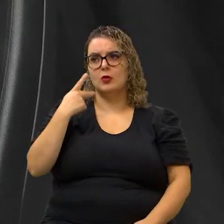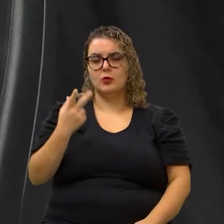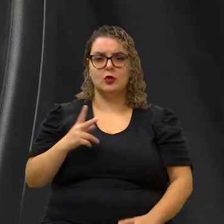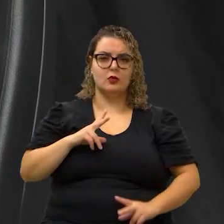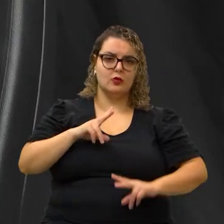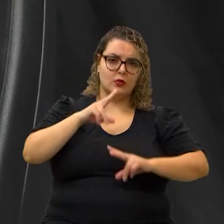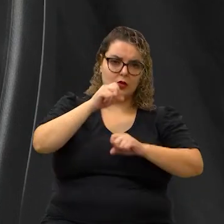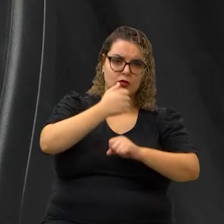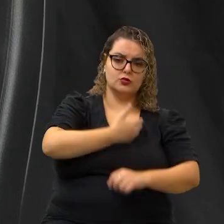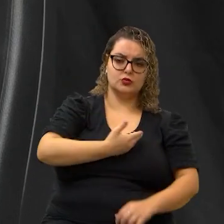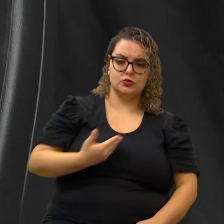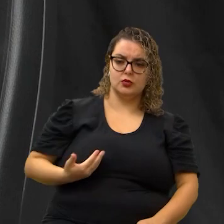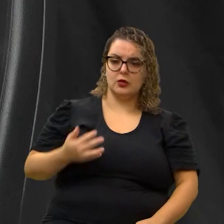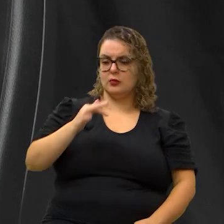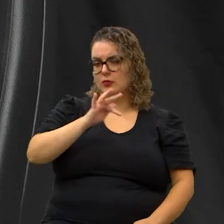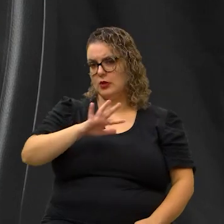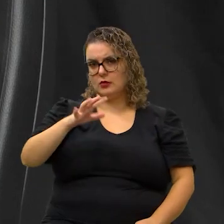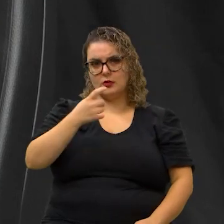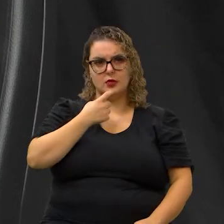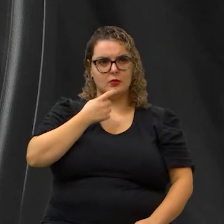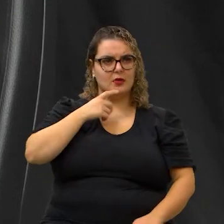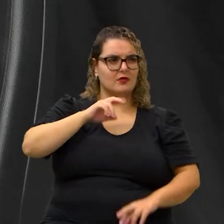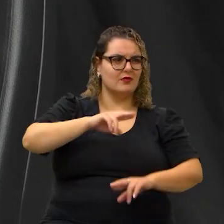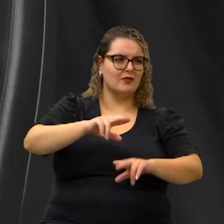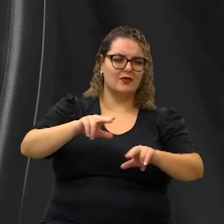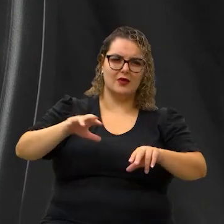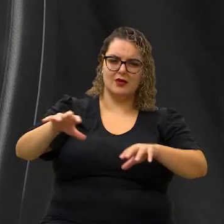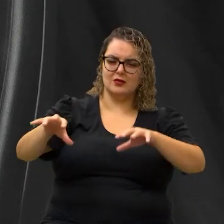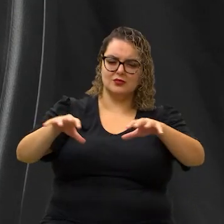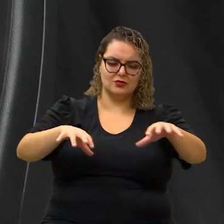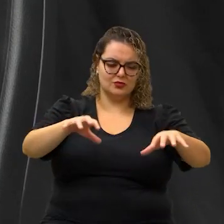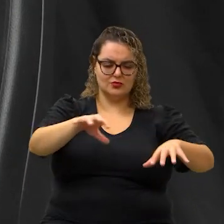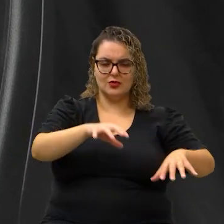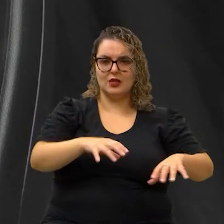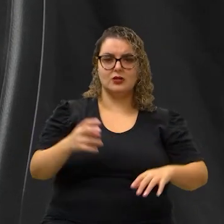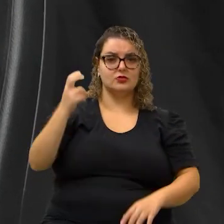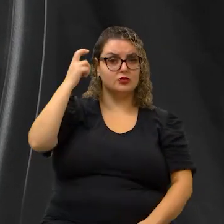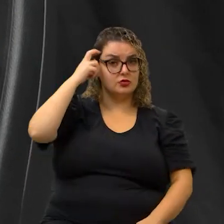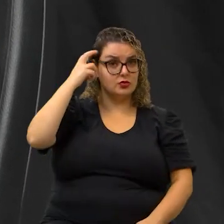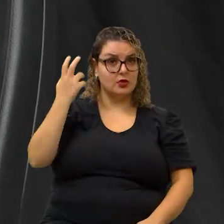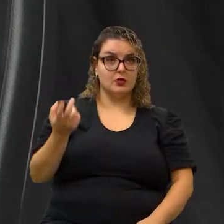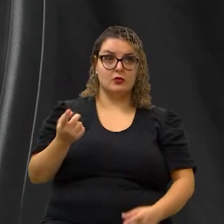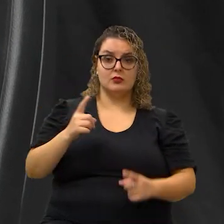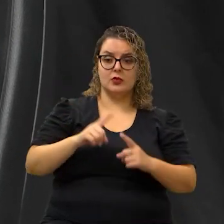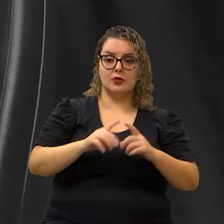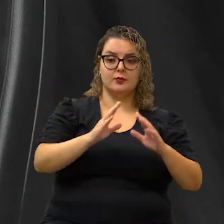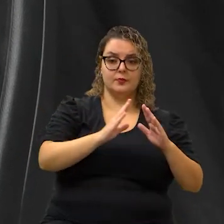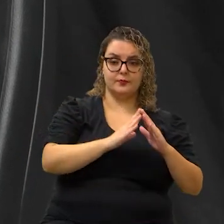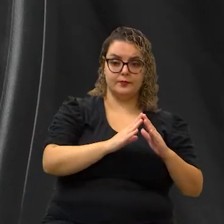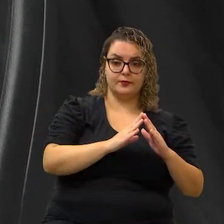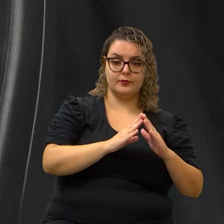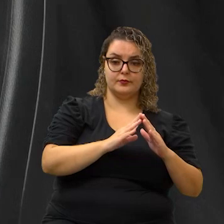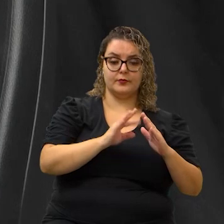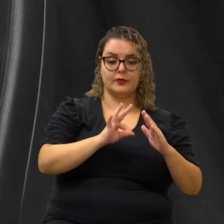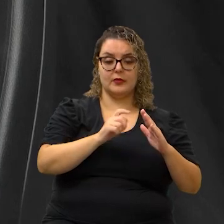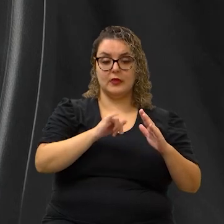cultura foi uma política muito forte do governo federal, e Campinas tem vários pontos de cultura hoje. A gente pode falar da Casa